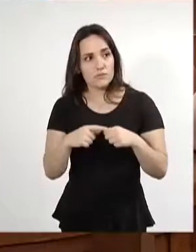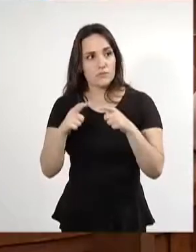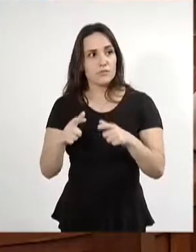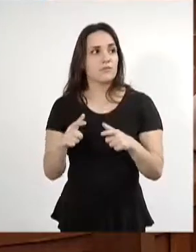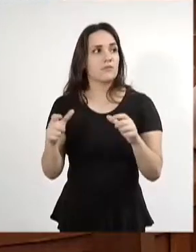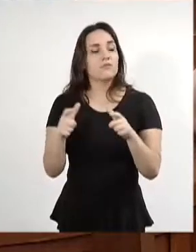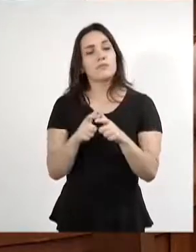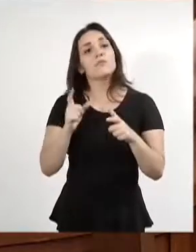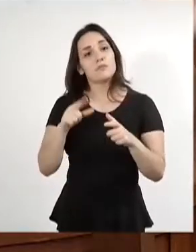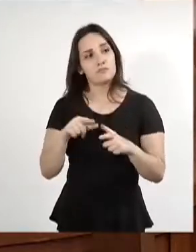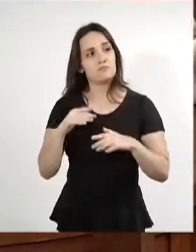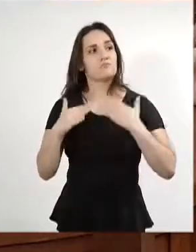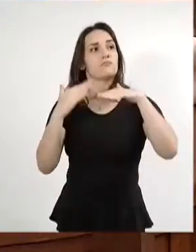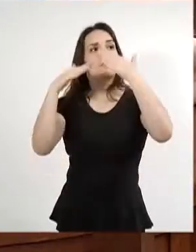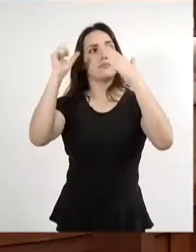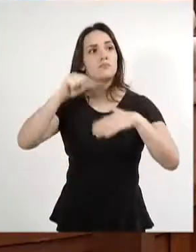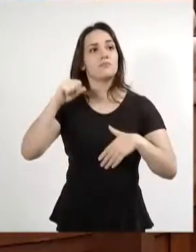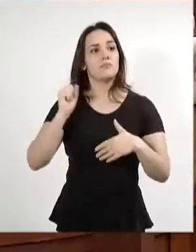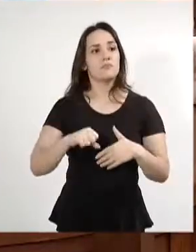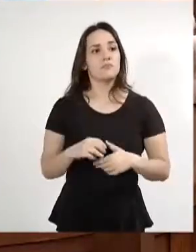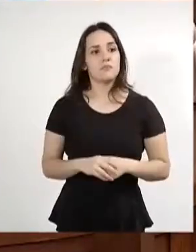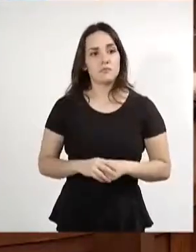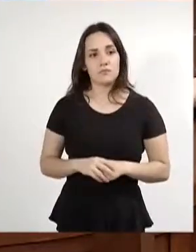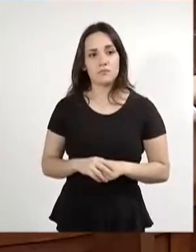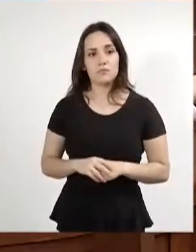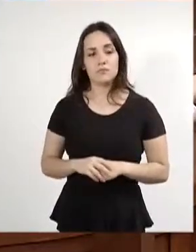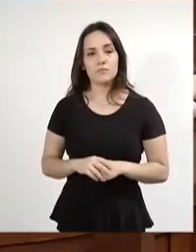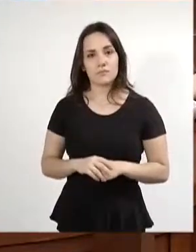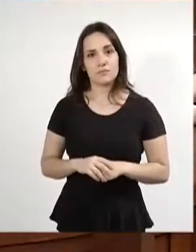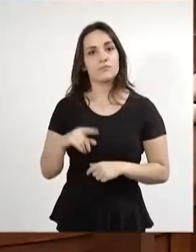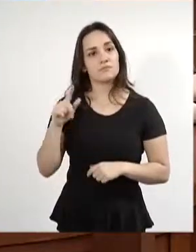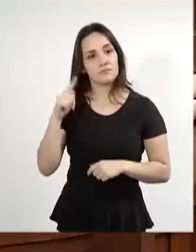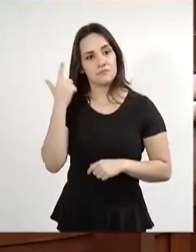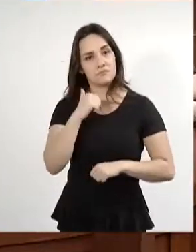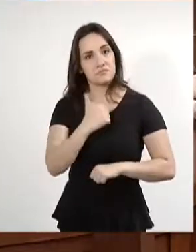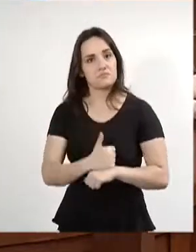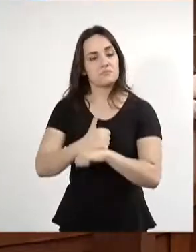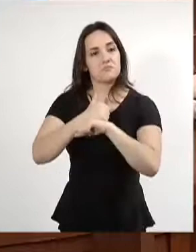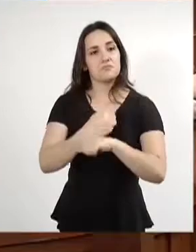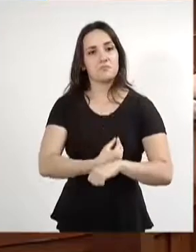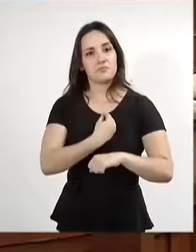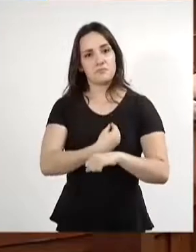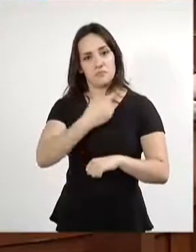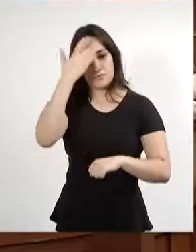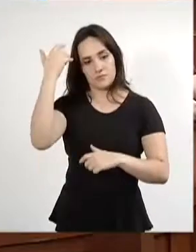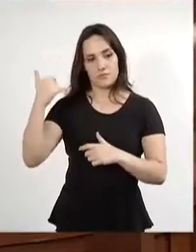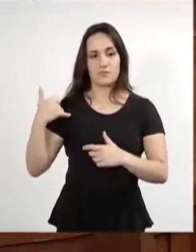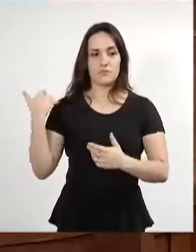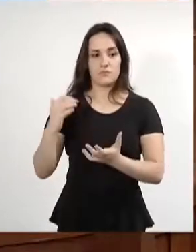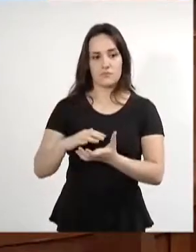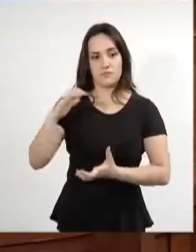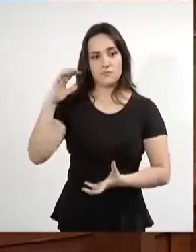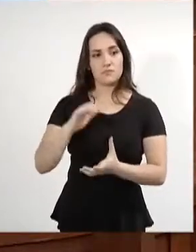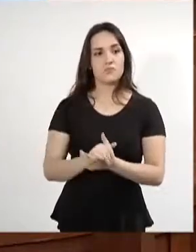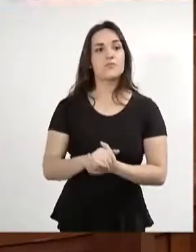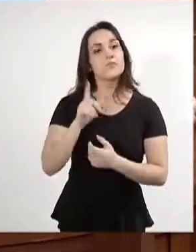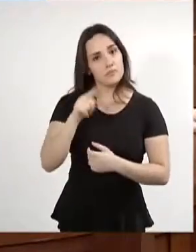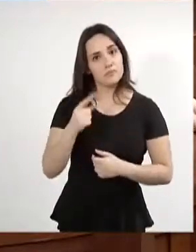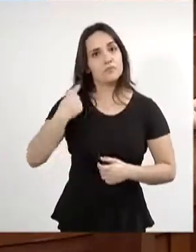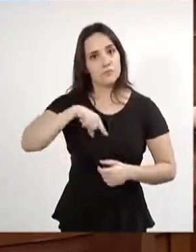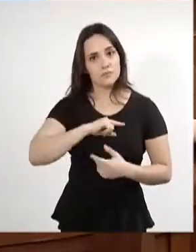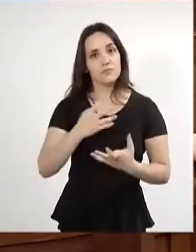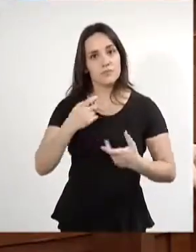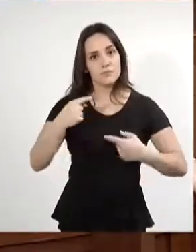um avanço gigante na qualidade de vida da pessoa idosa. É isso que nós